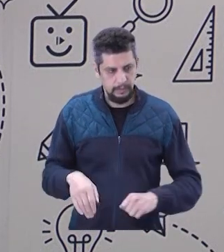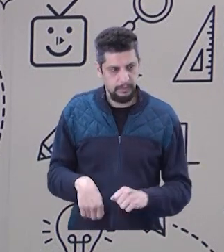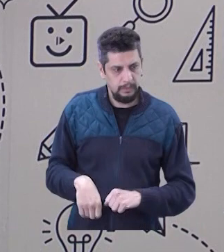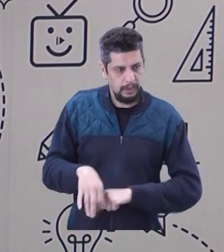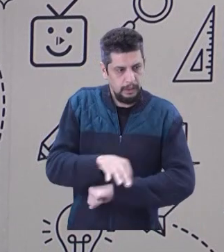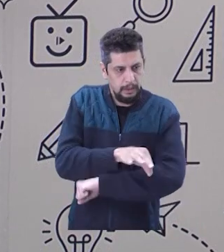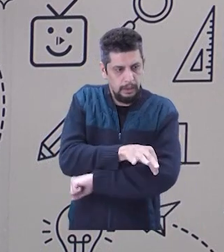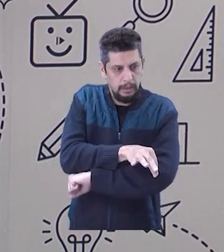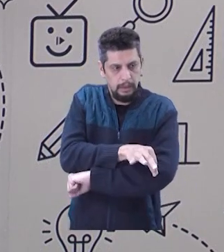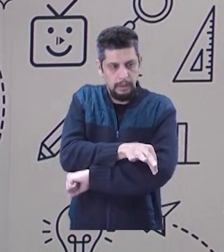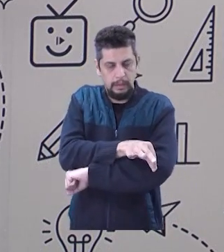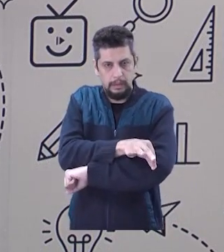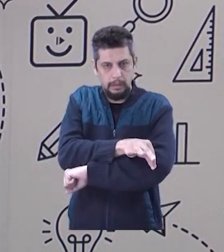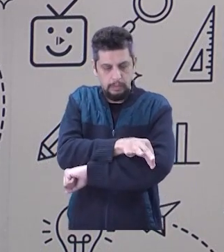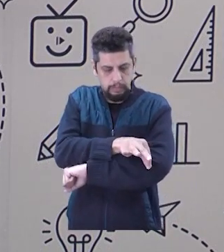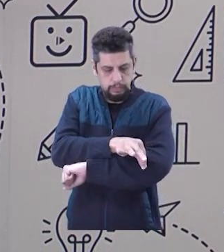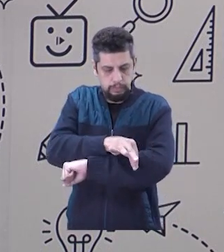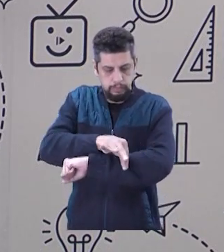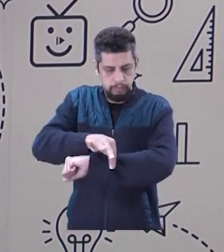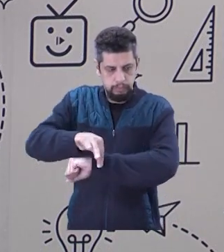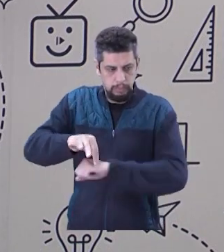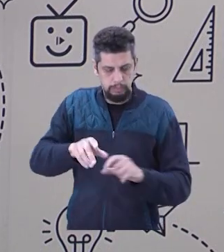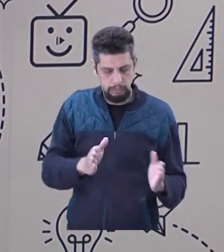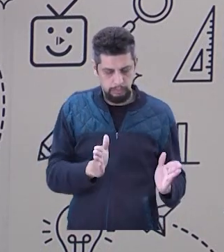Deixar a régua assim, a gente faz